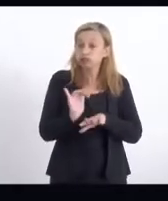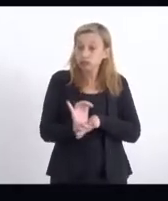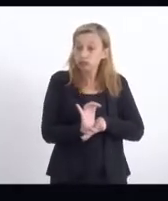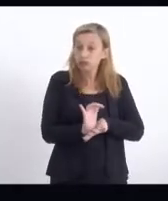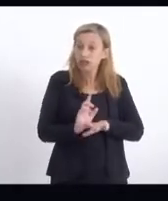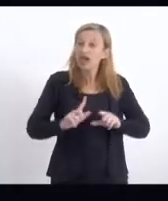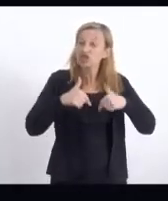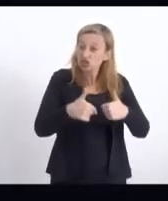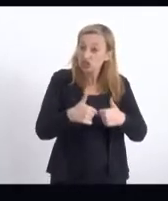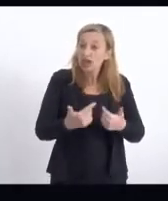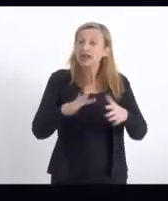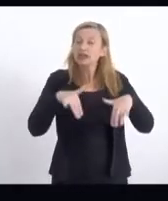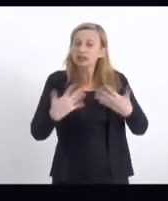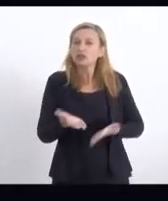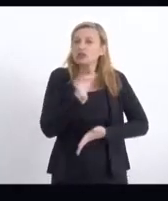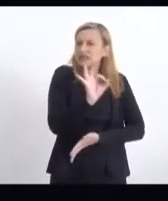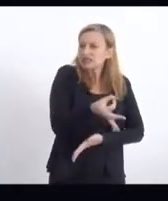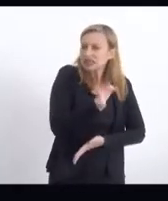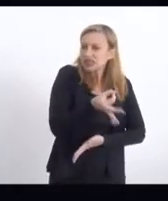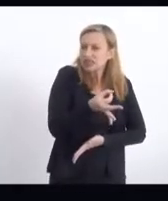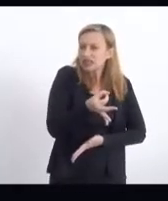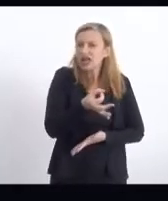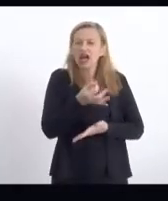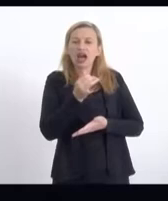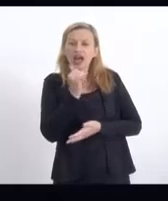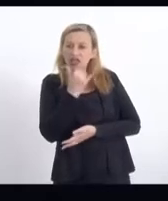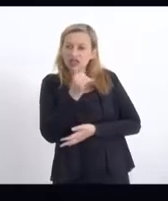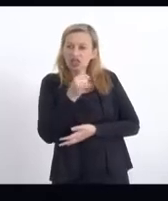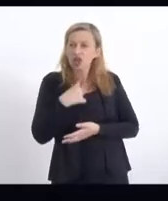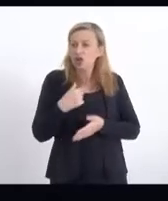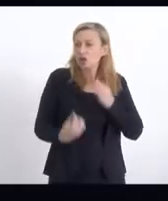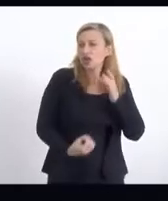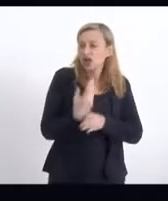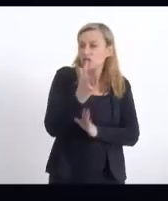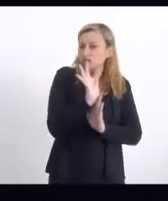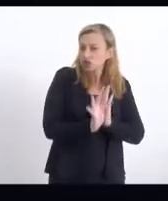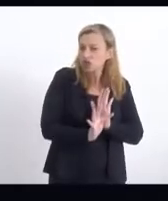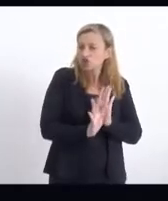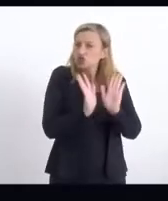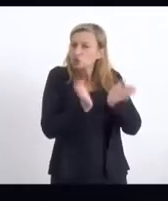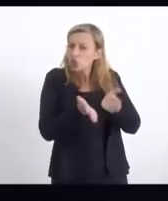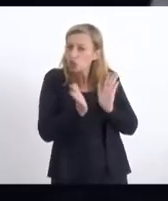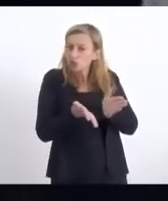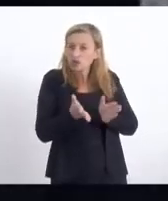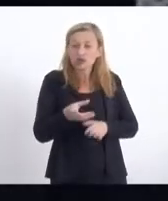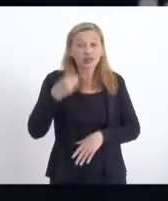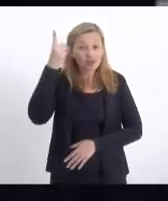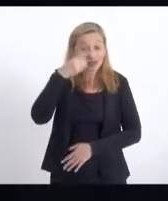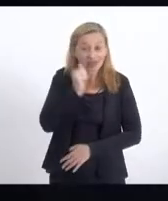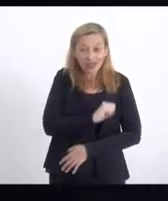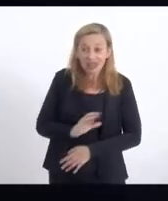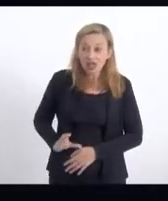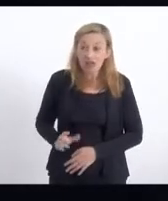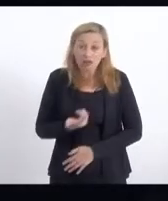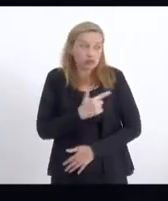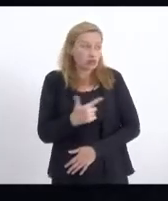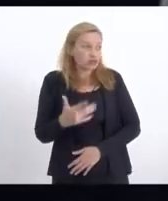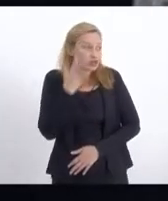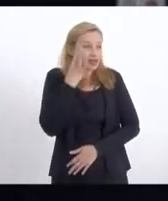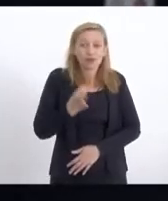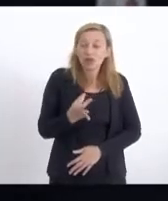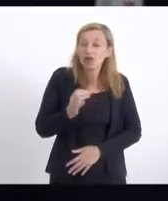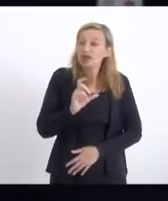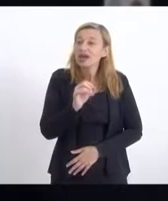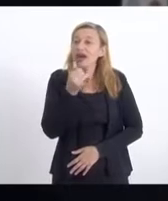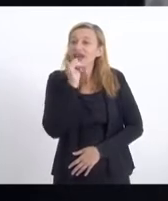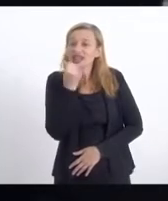atuar. Então, com certeza, a energia... Por exemplo, eu fiz um texto de 11 páginas, né, deputado André? E não tinha sabido ainda que a